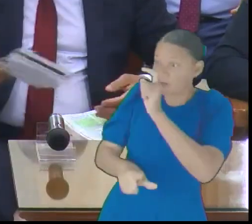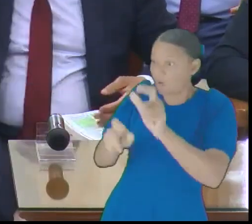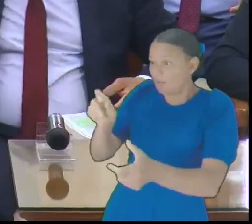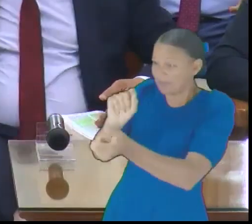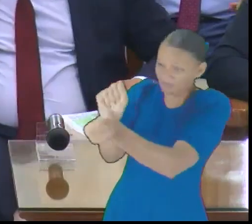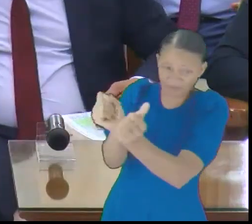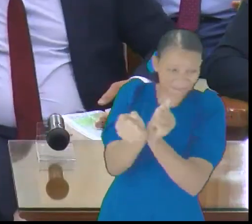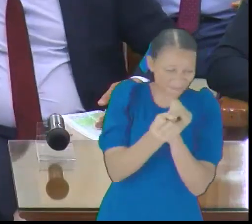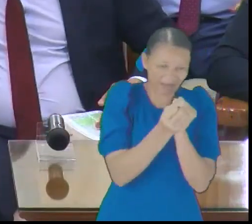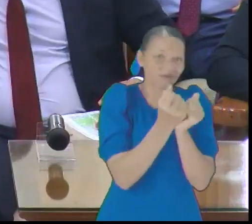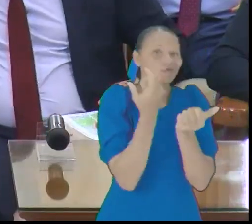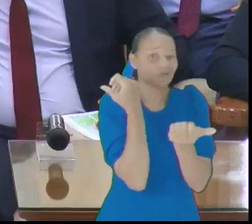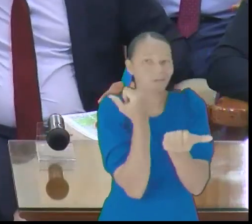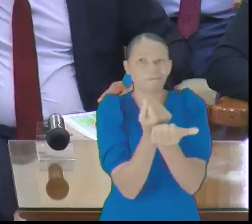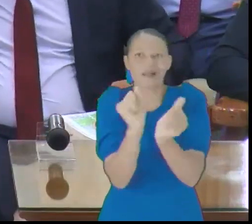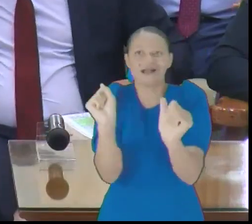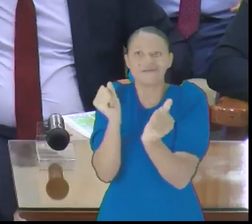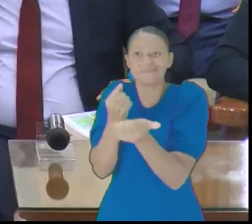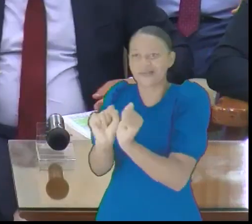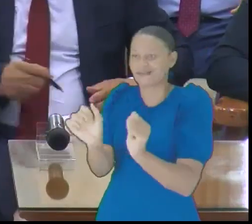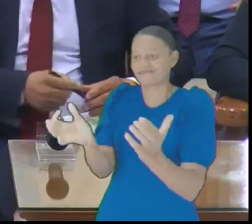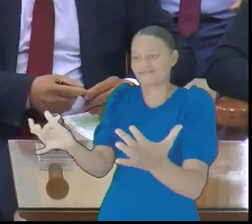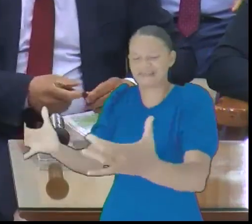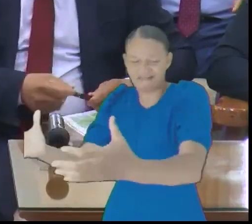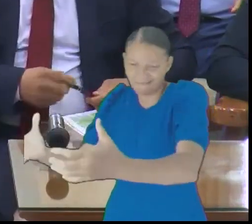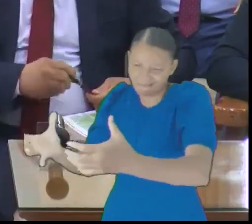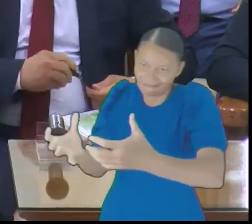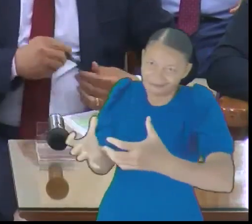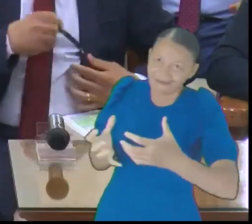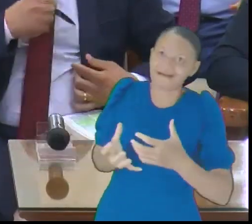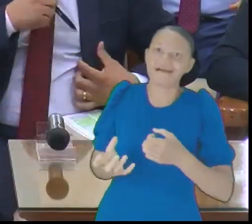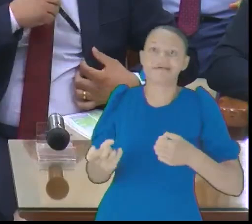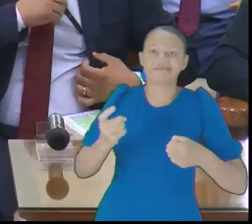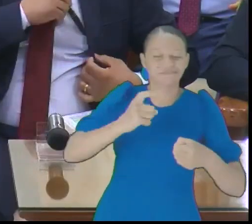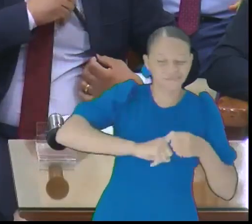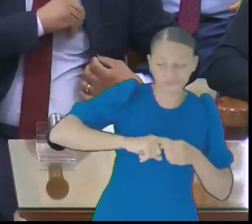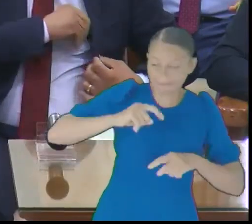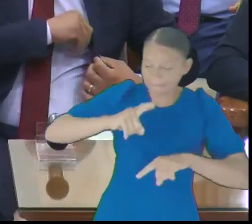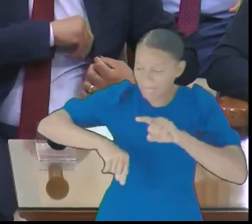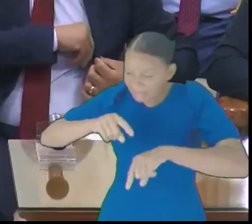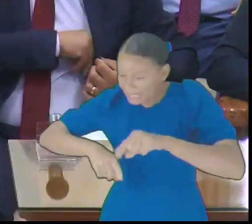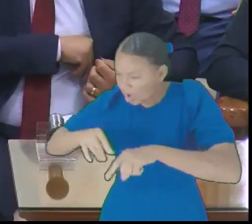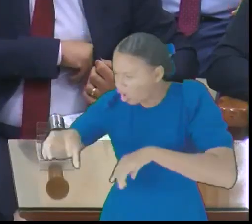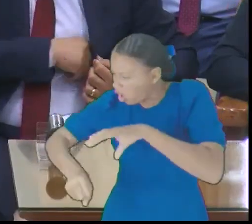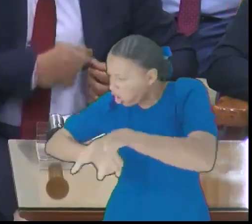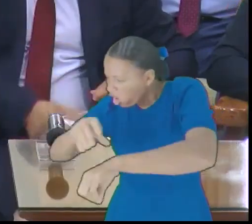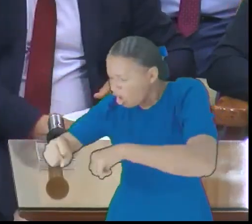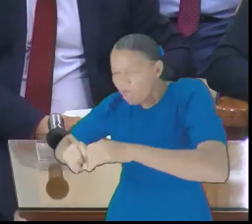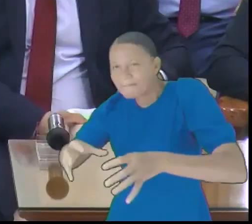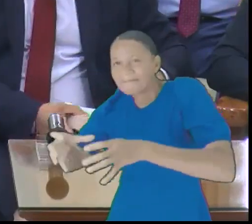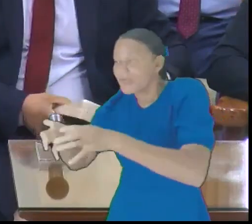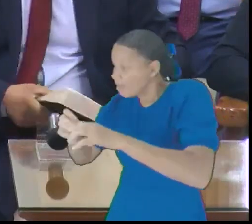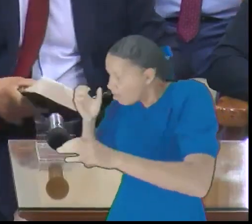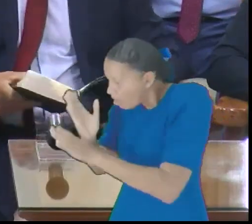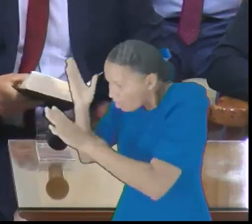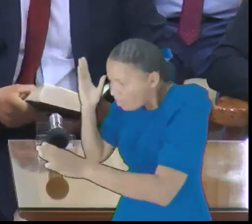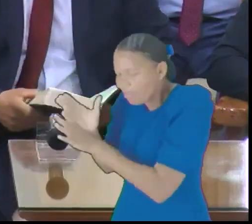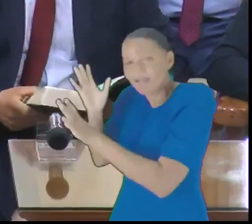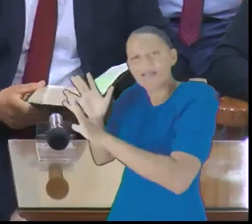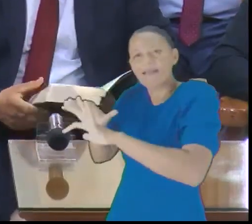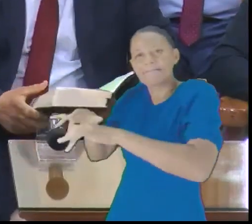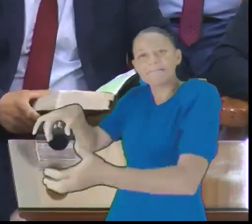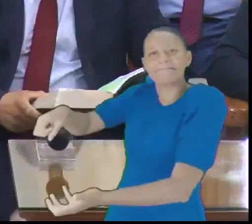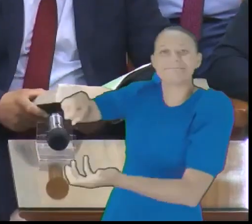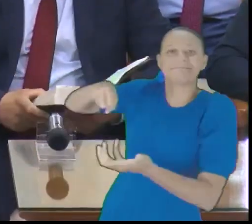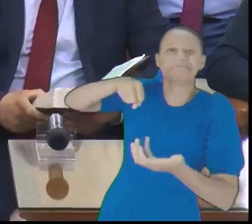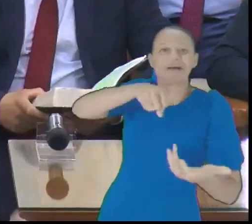levados cativos e traz também todos os bens que haviam sido roubados